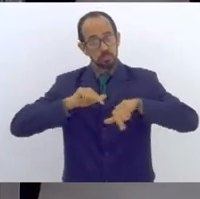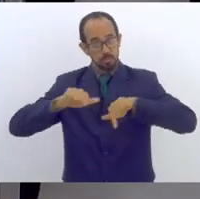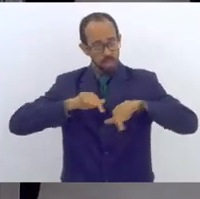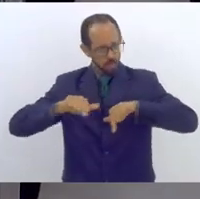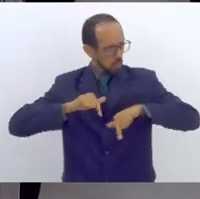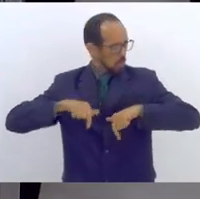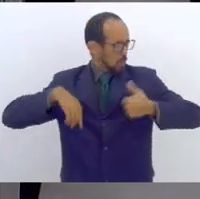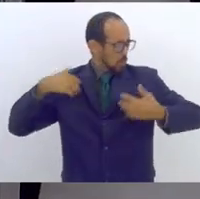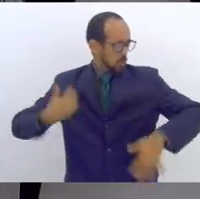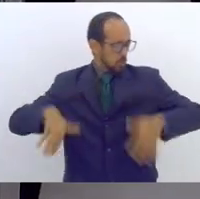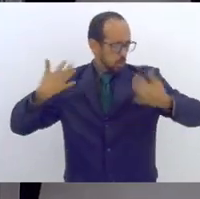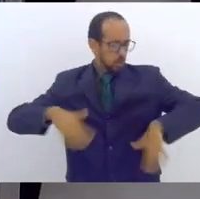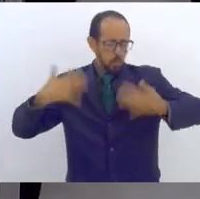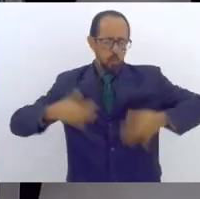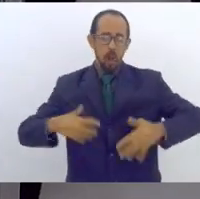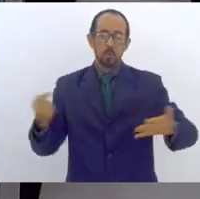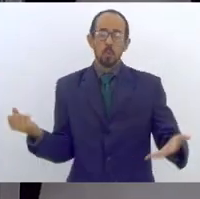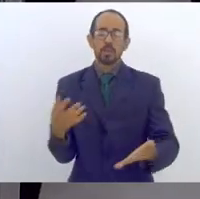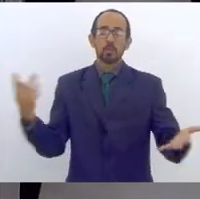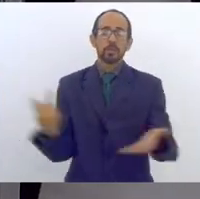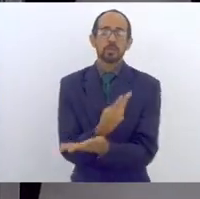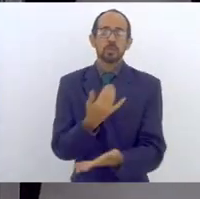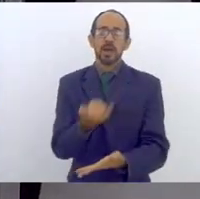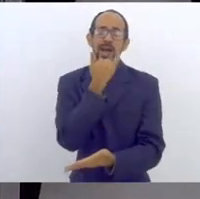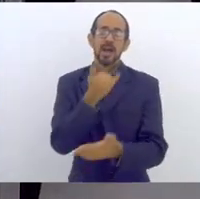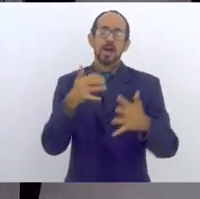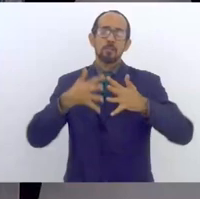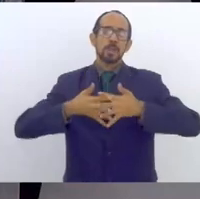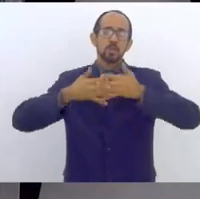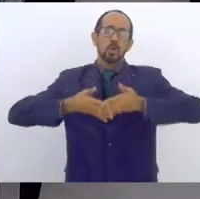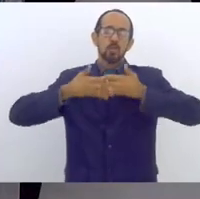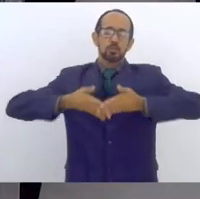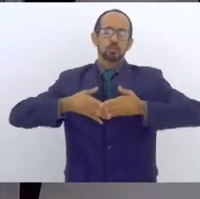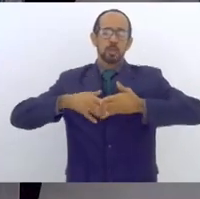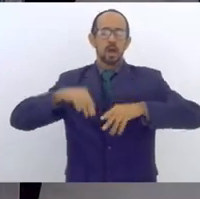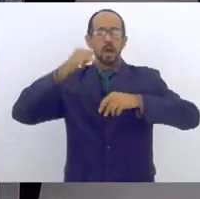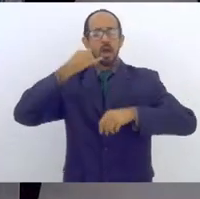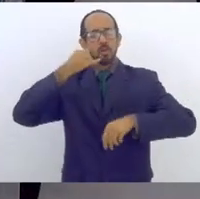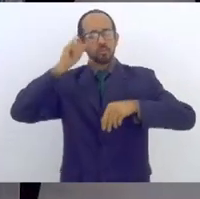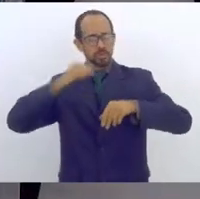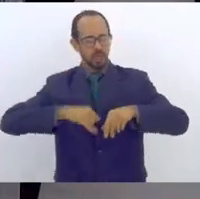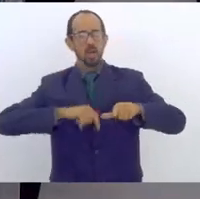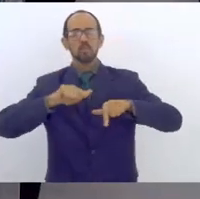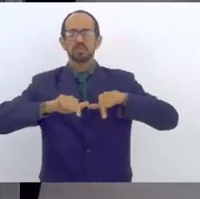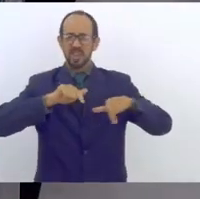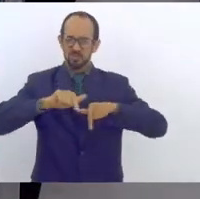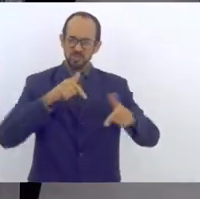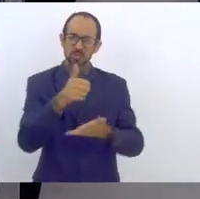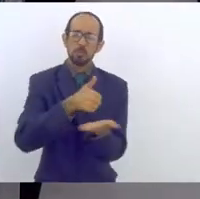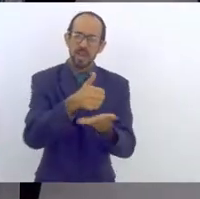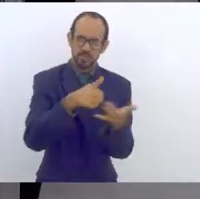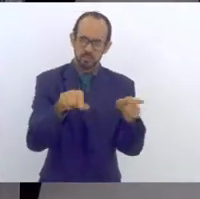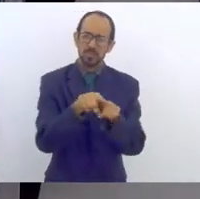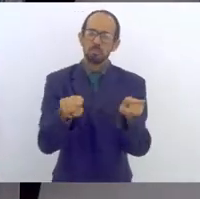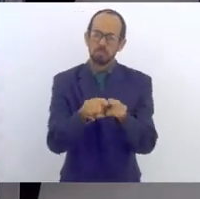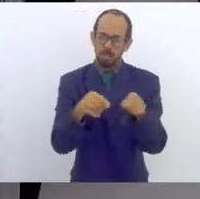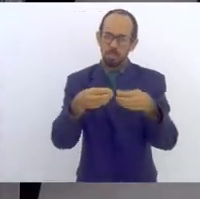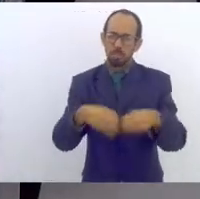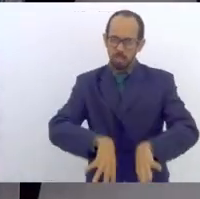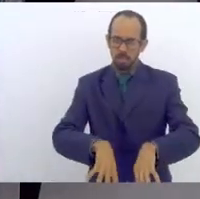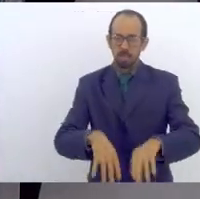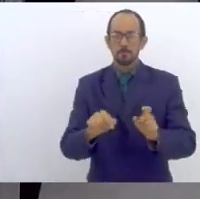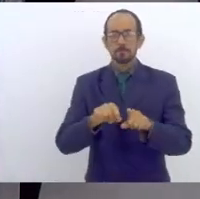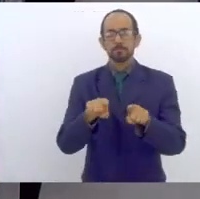nos desdobrar para atuar nos núcleos de tragédia e não deixar os serviços ordinário colapsar vemos com bons olhos que novos técnicos